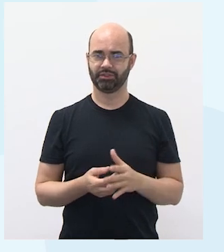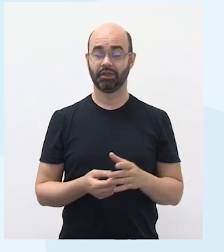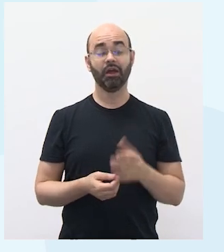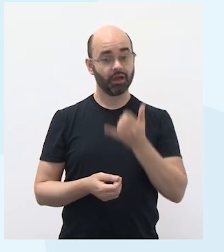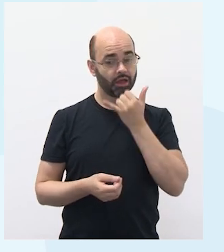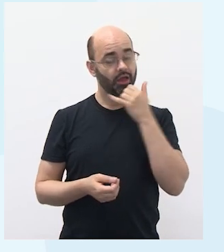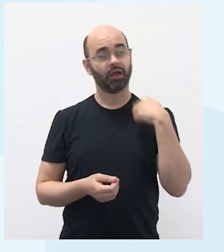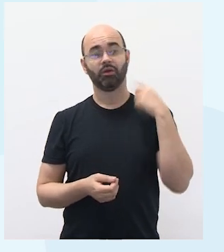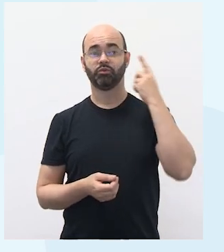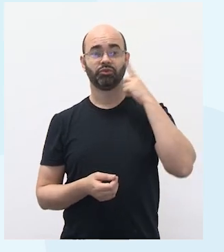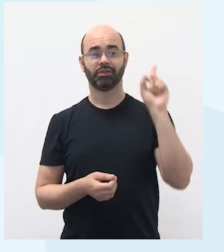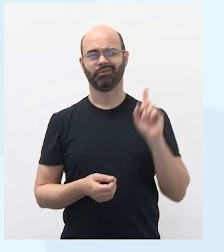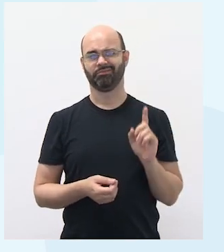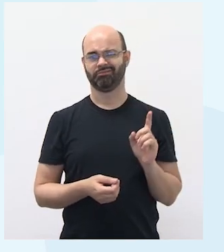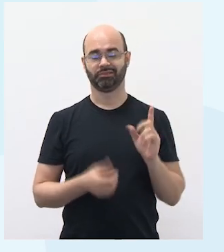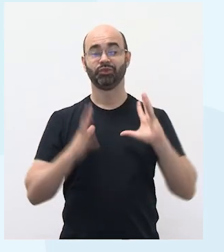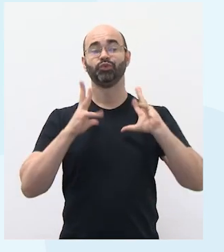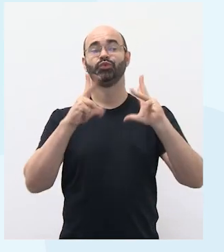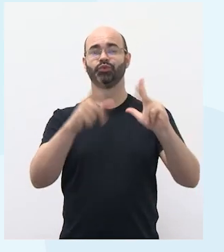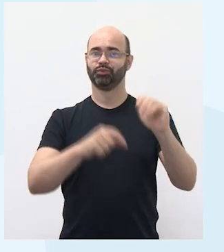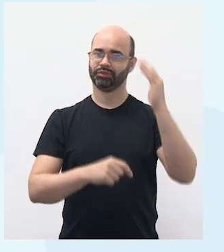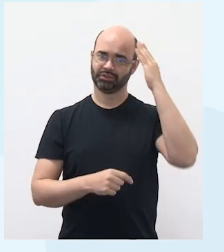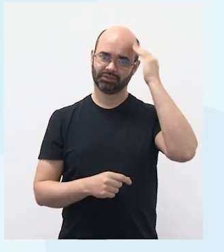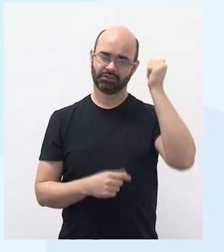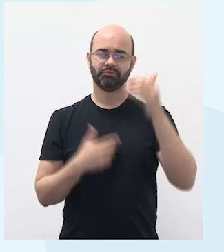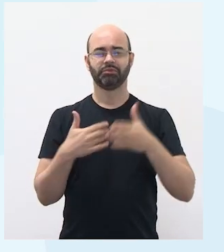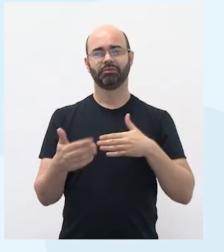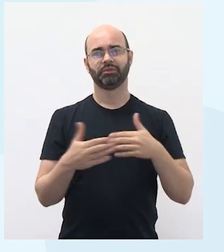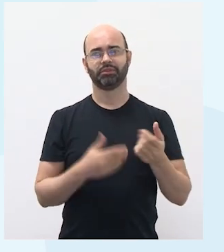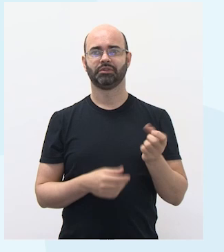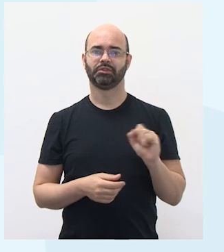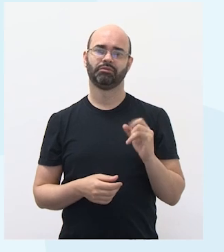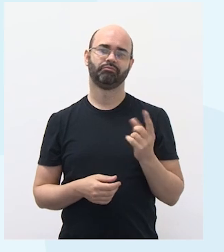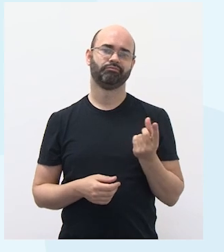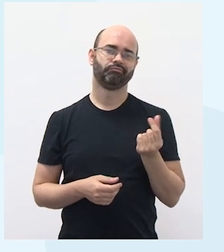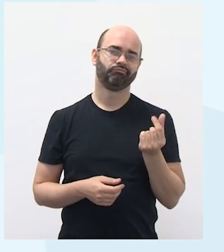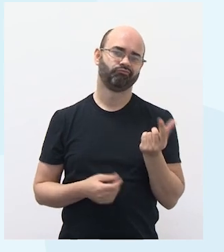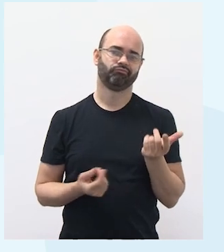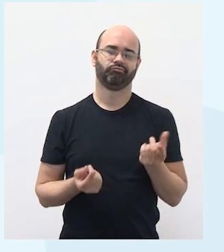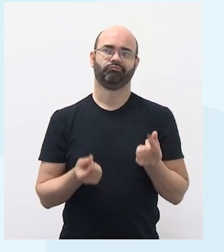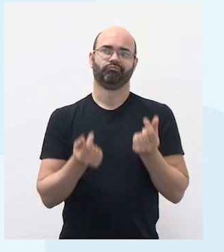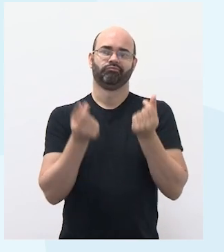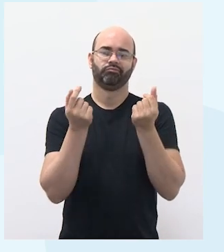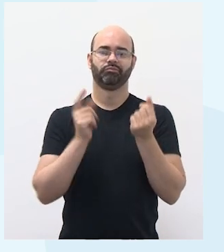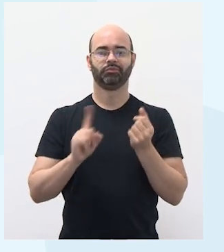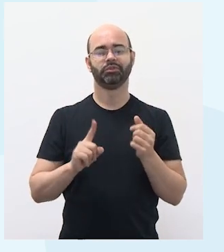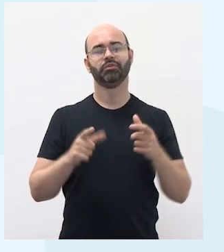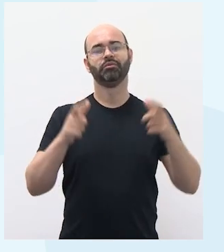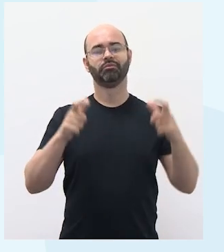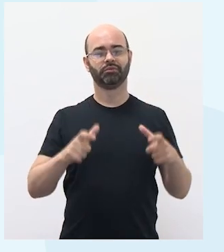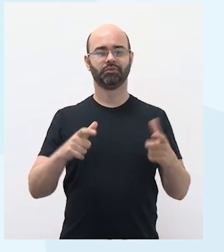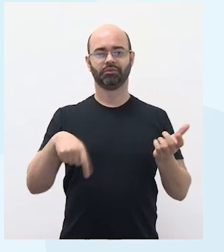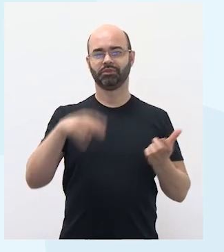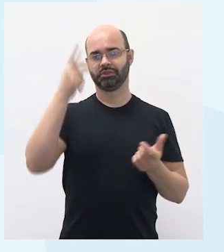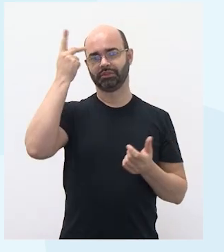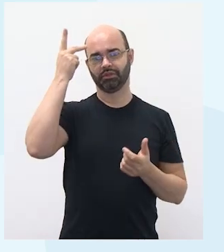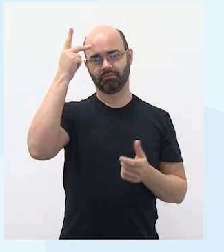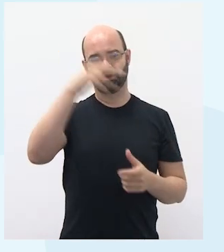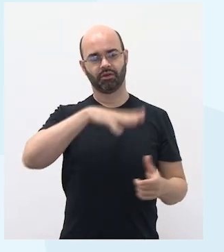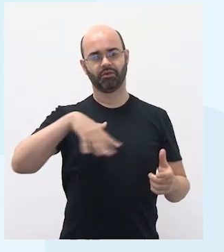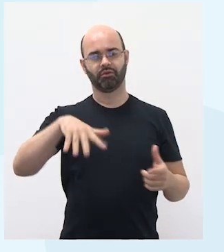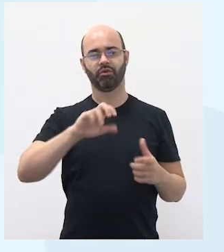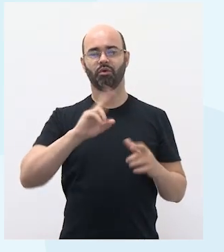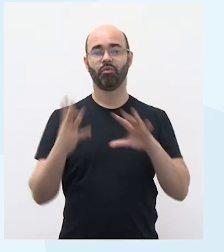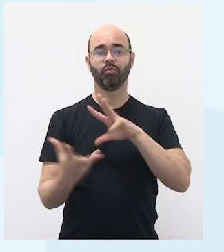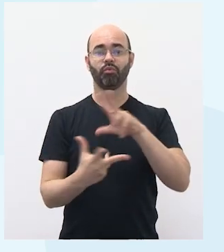para a gente, né? Independente do seu poder aquisitivo e da sua região, no estado de São Paulo ou em qualquer lugar do